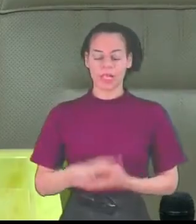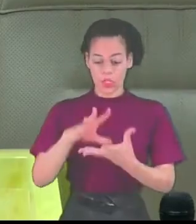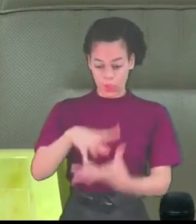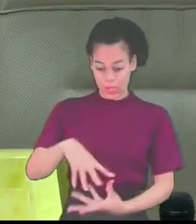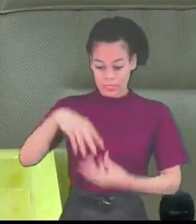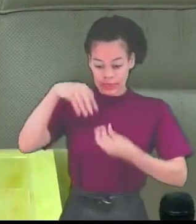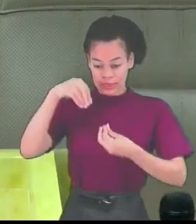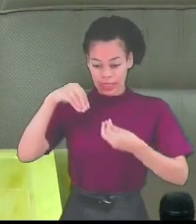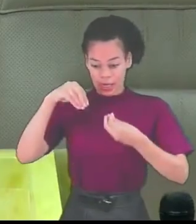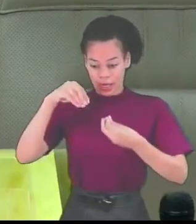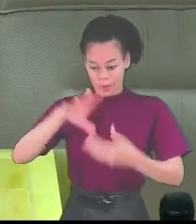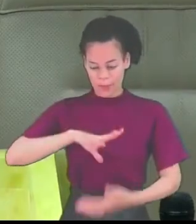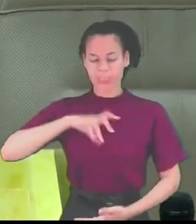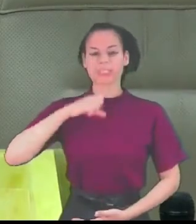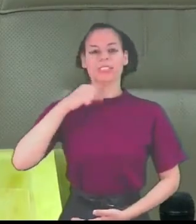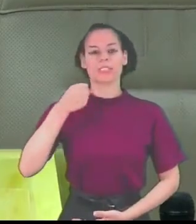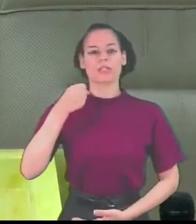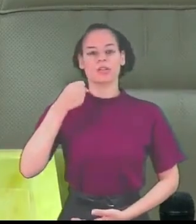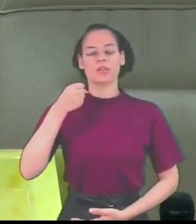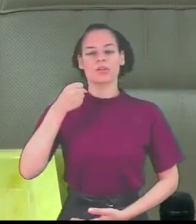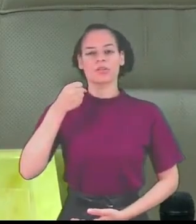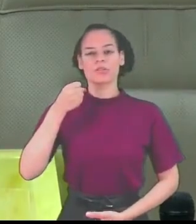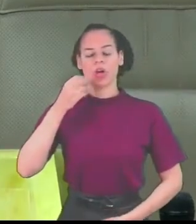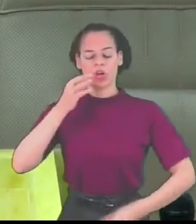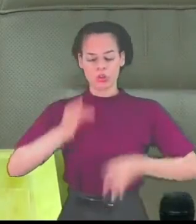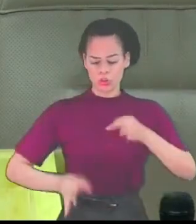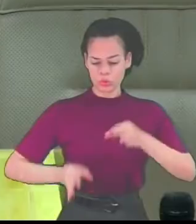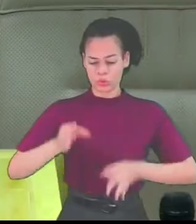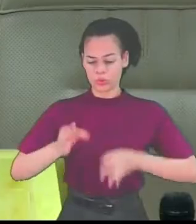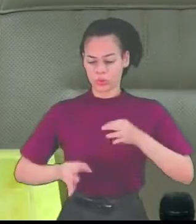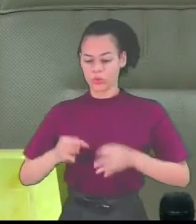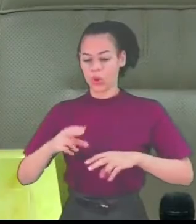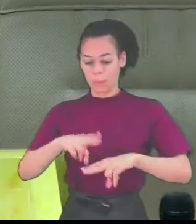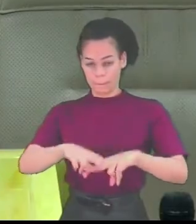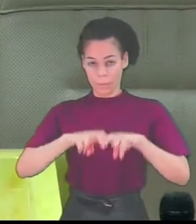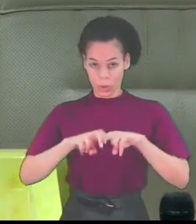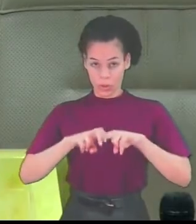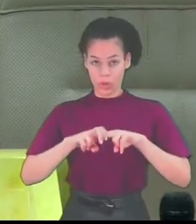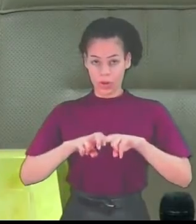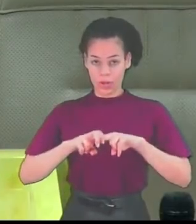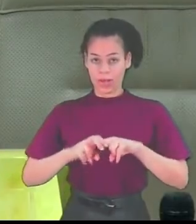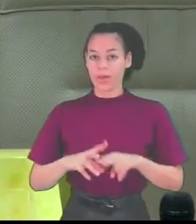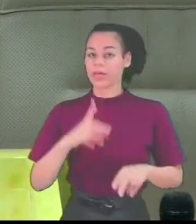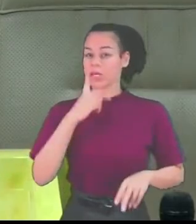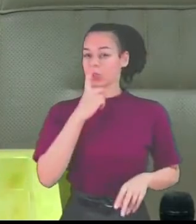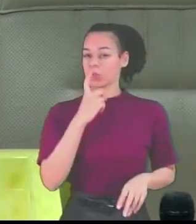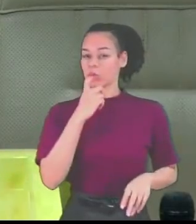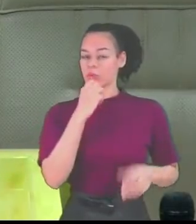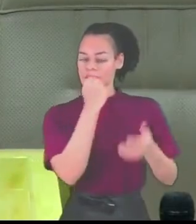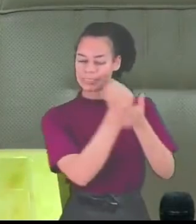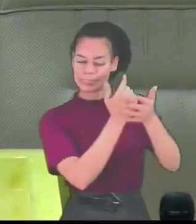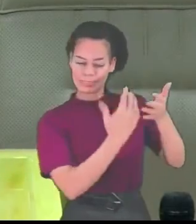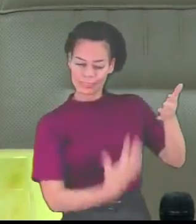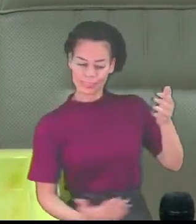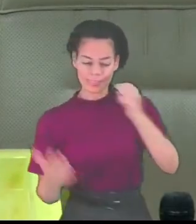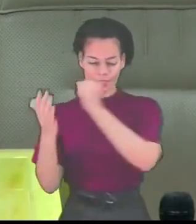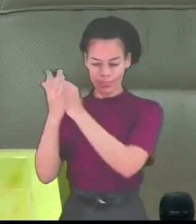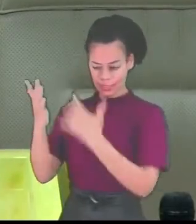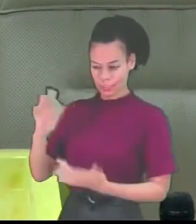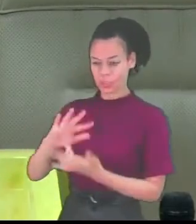nossa alma no justificou Pelo Sangue de Jesus Cristo Aleluia